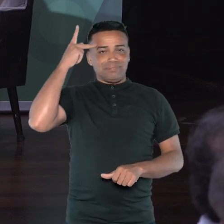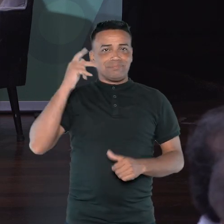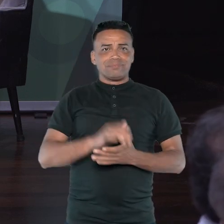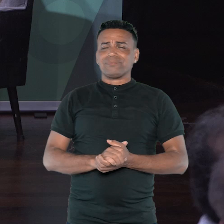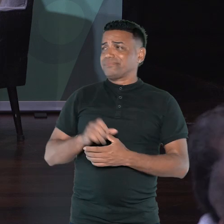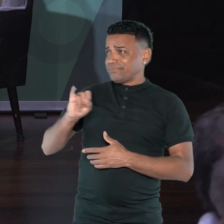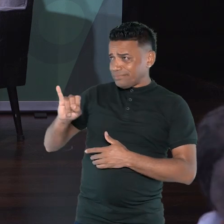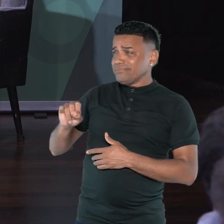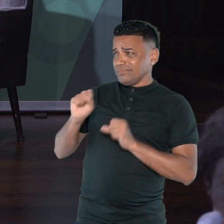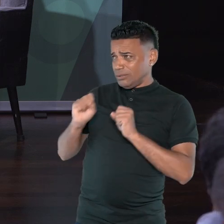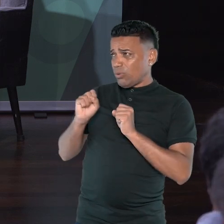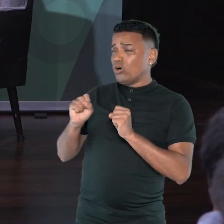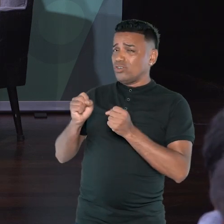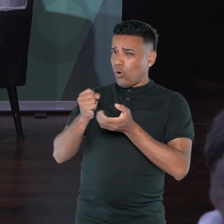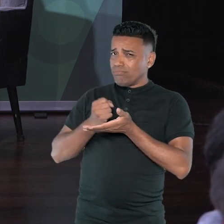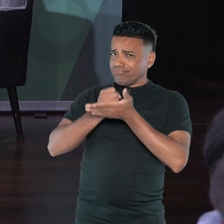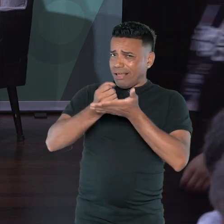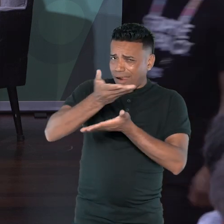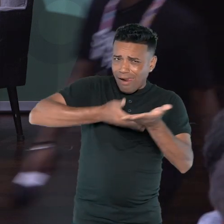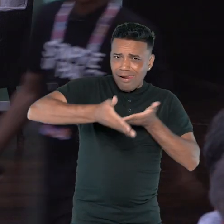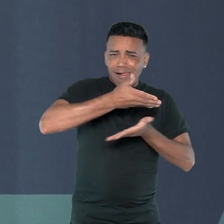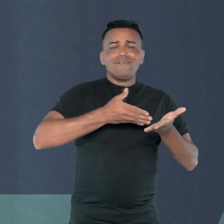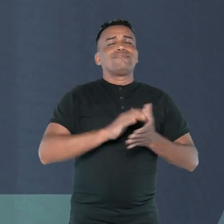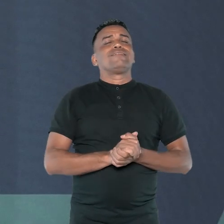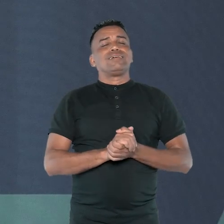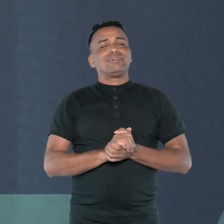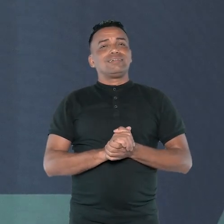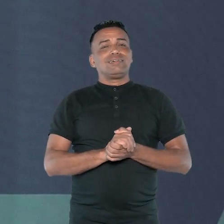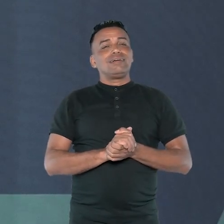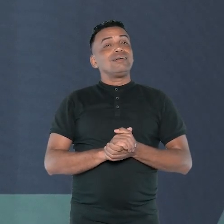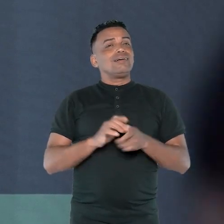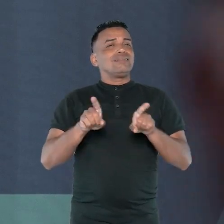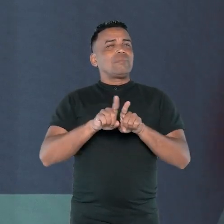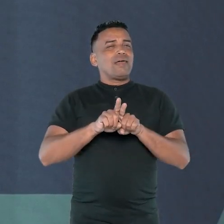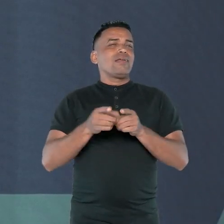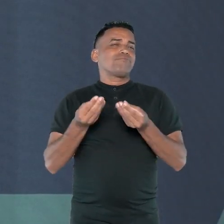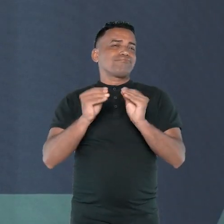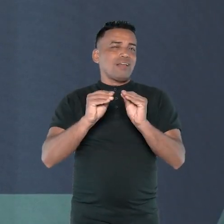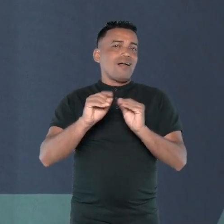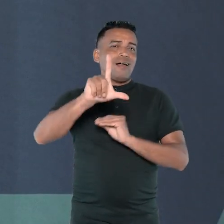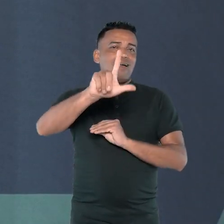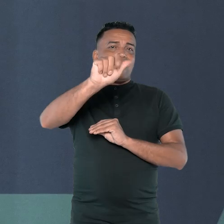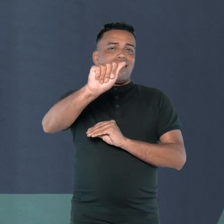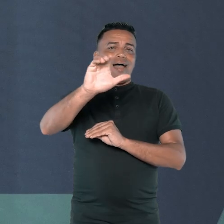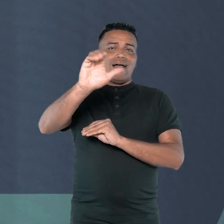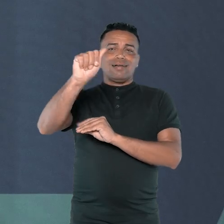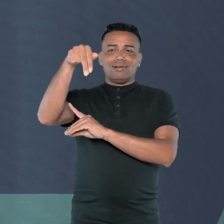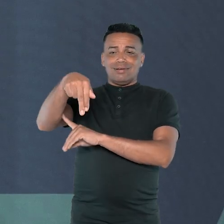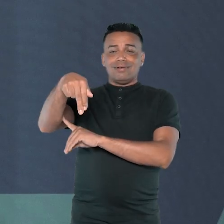Se me permitem antes aqui, só uma pequena contribuição, trazendo Lacan, que nosso autor